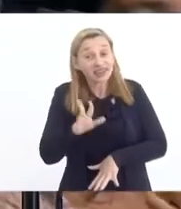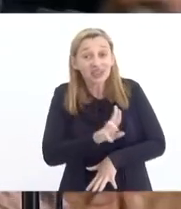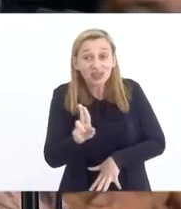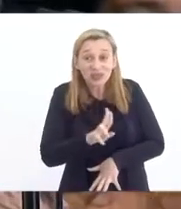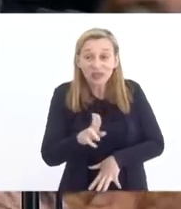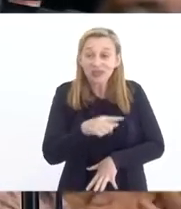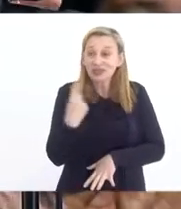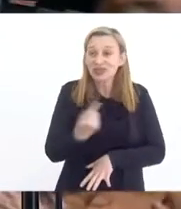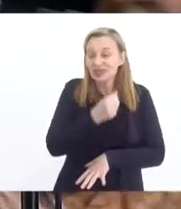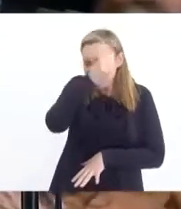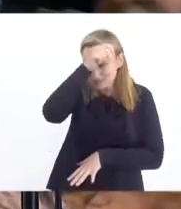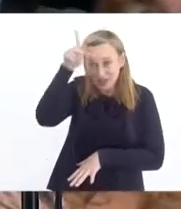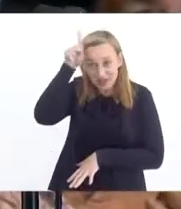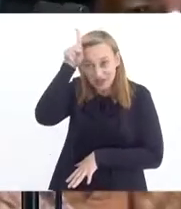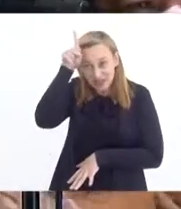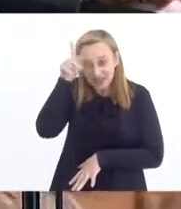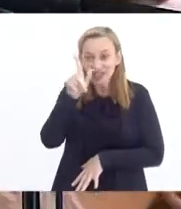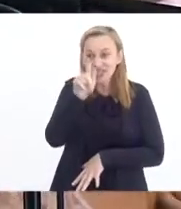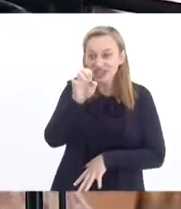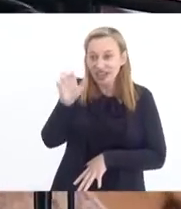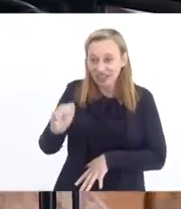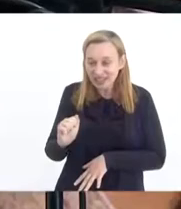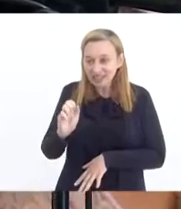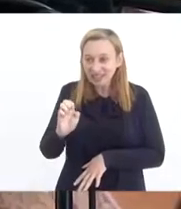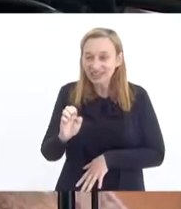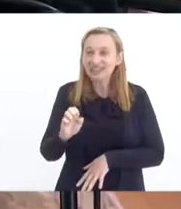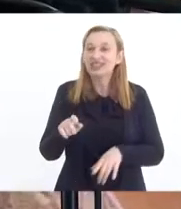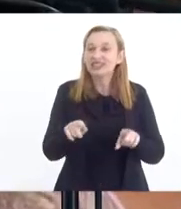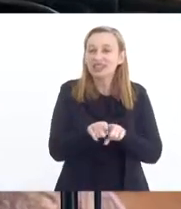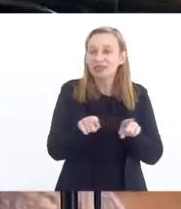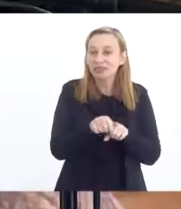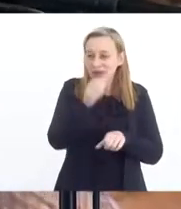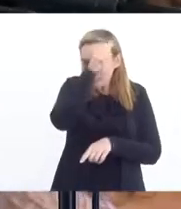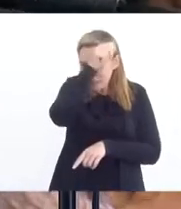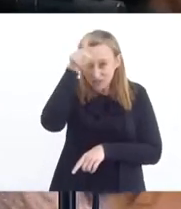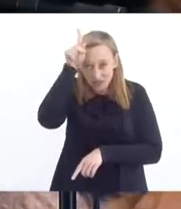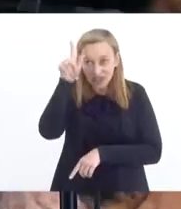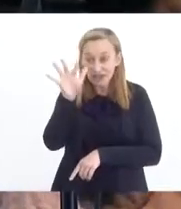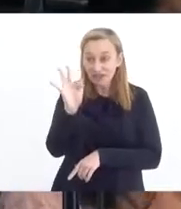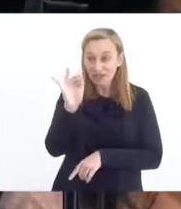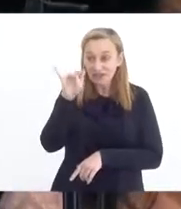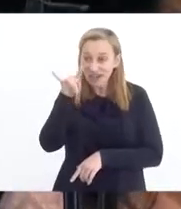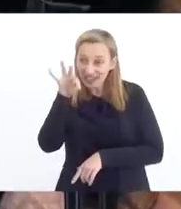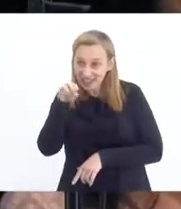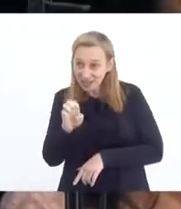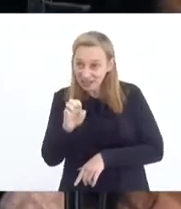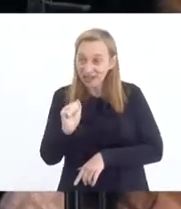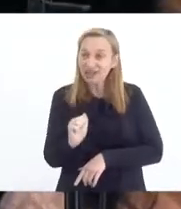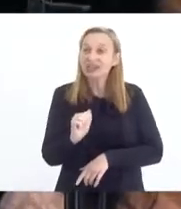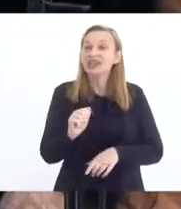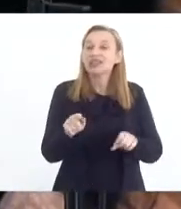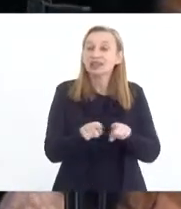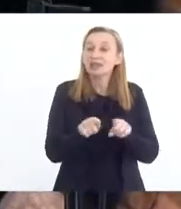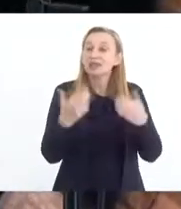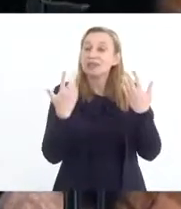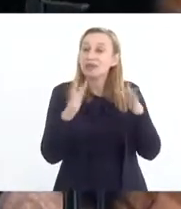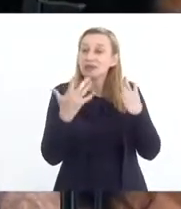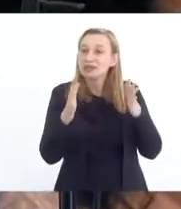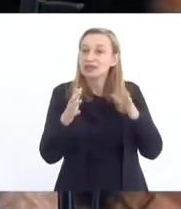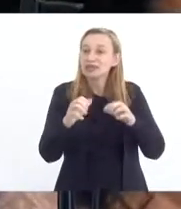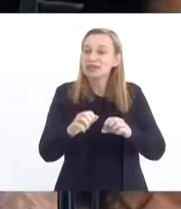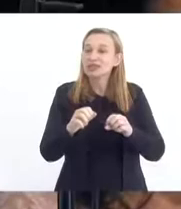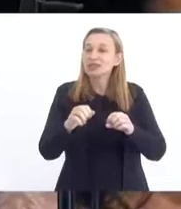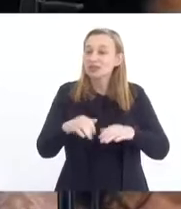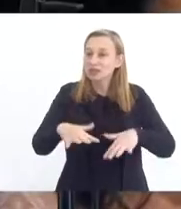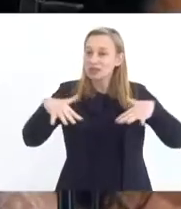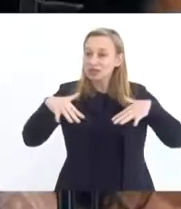nossas prefeitas Jeane e a prefeita Fátima. E aí eu saúdo o auditório em nome do meu